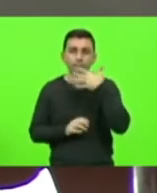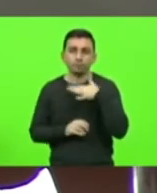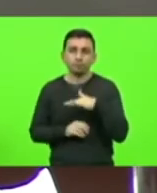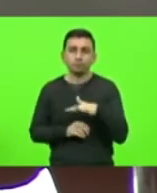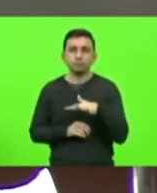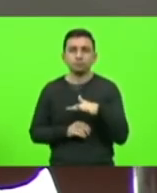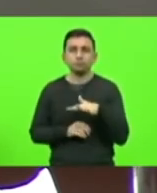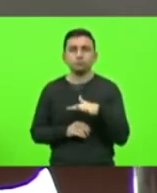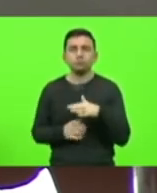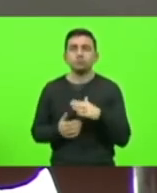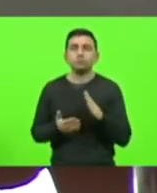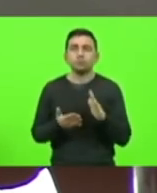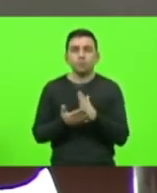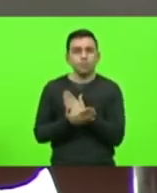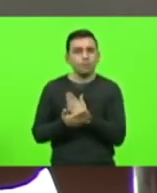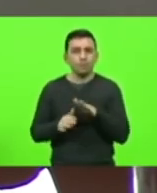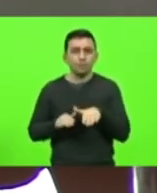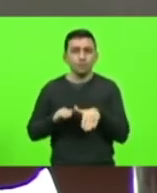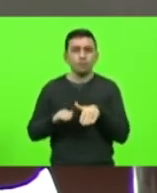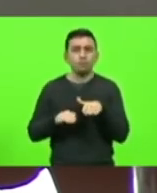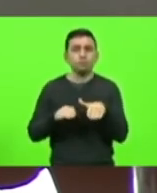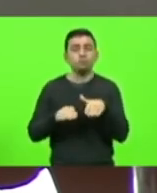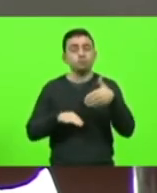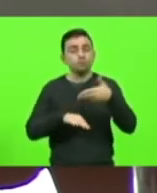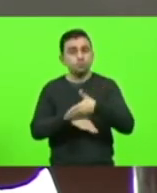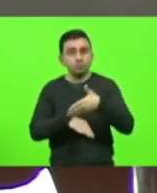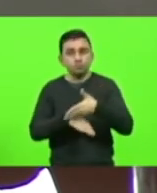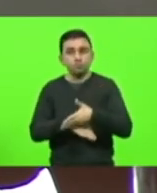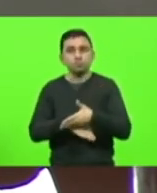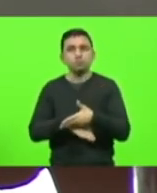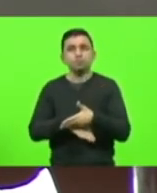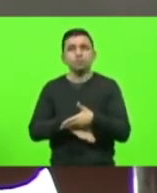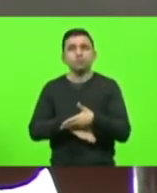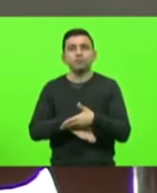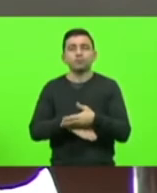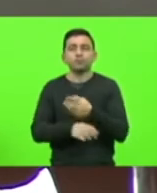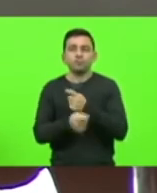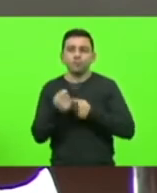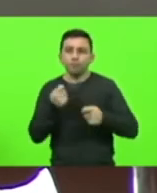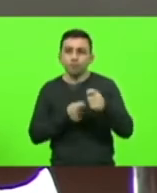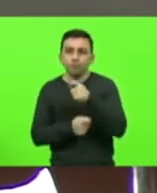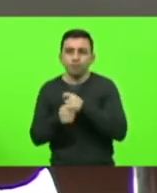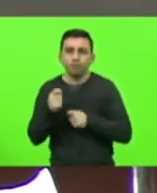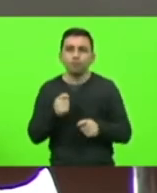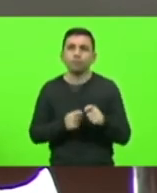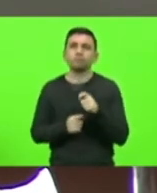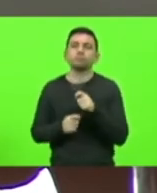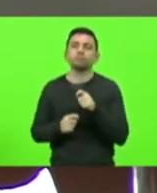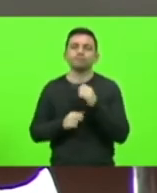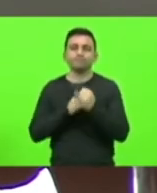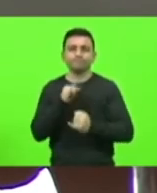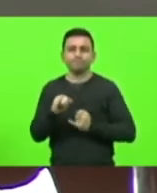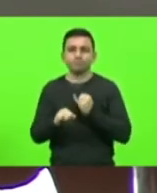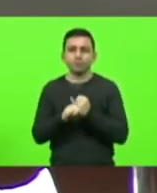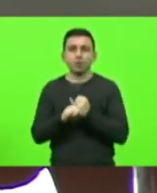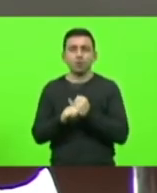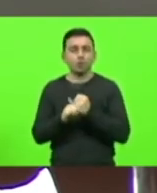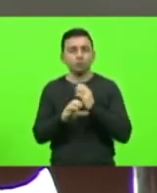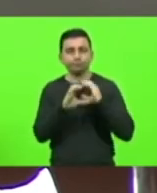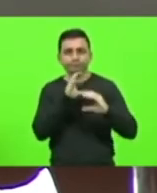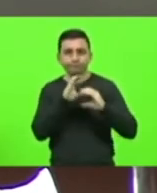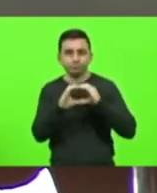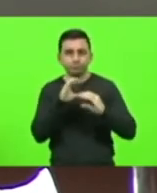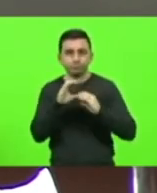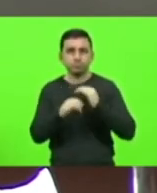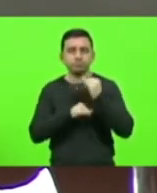em alguns passos o acesso o comércio digital a comune a digital